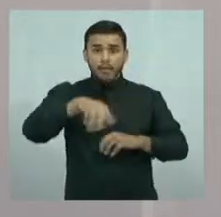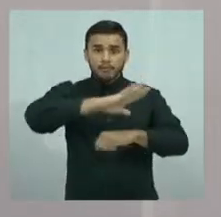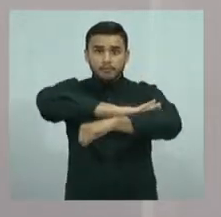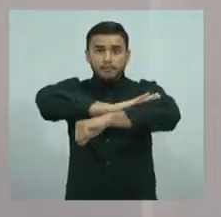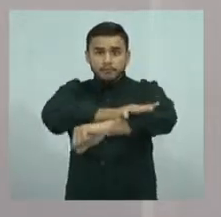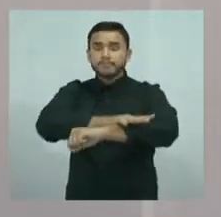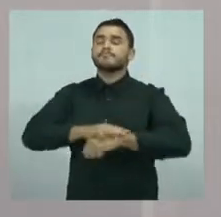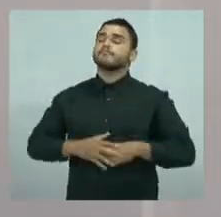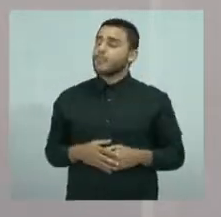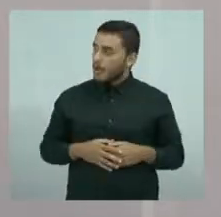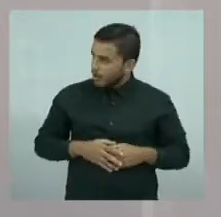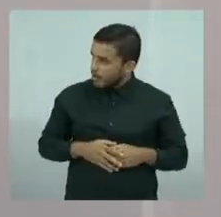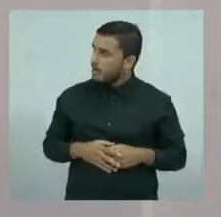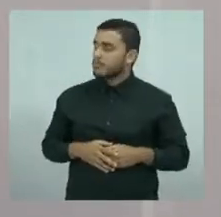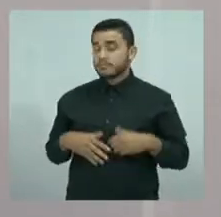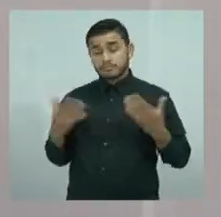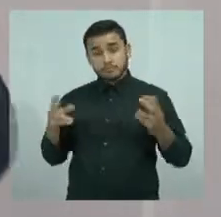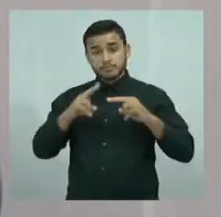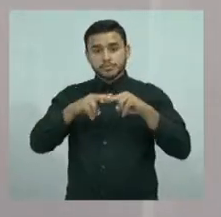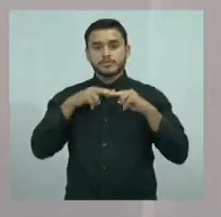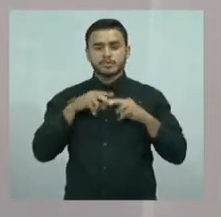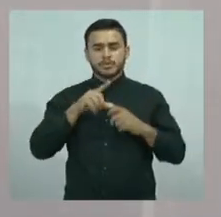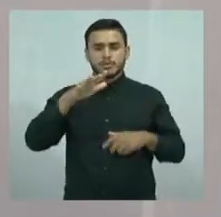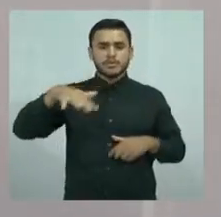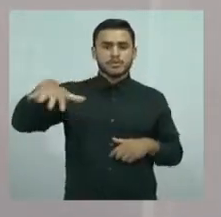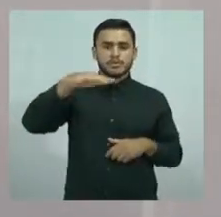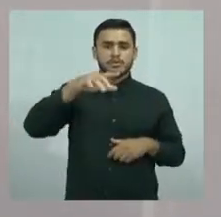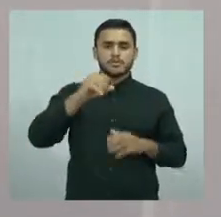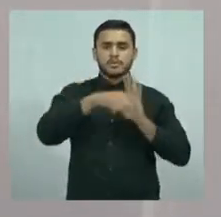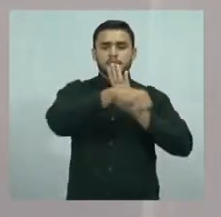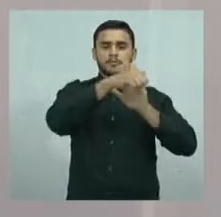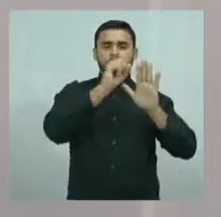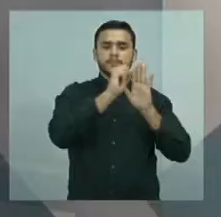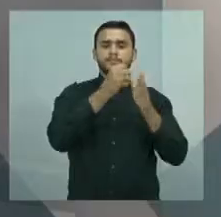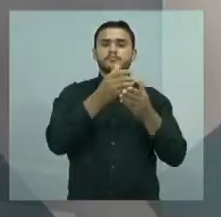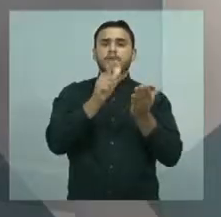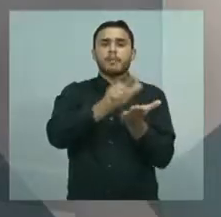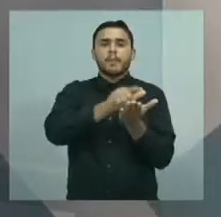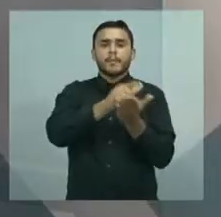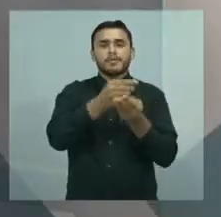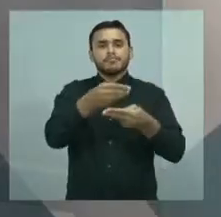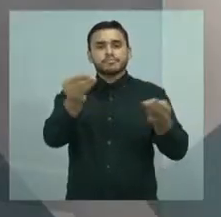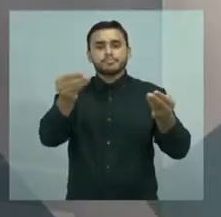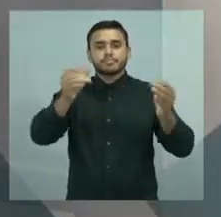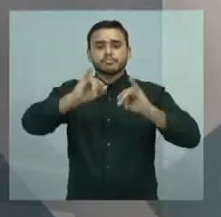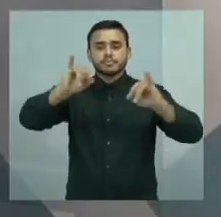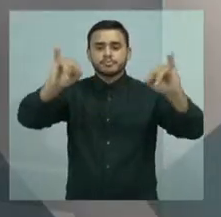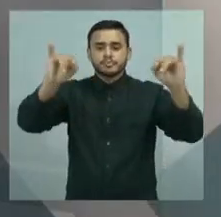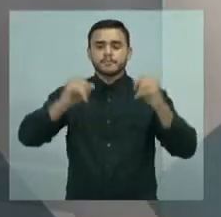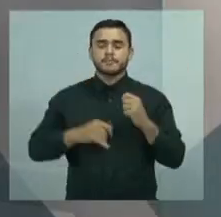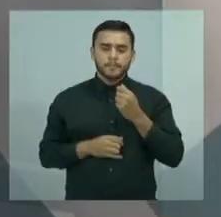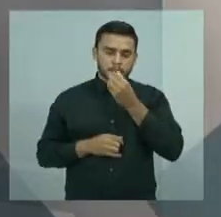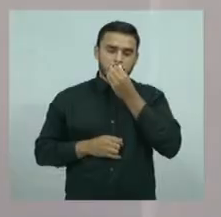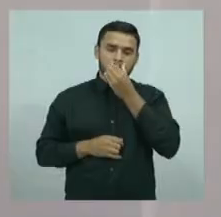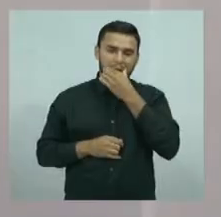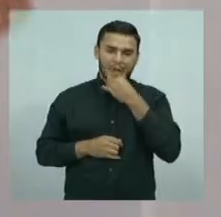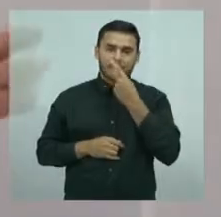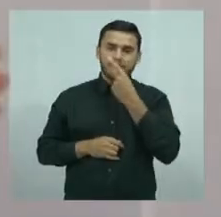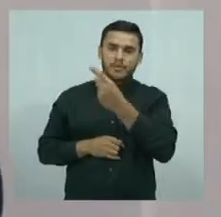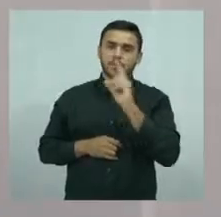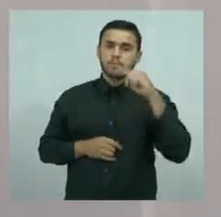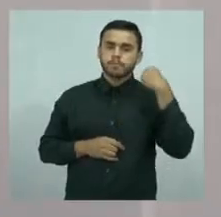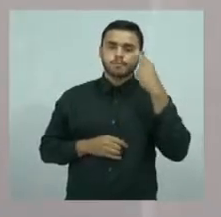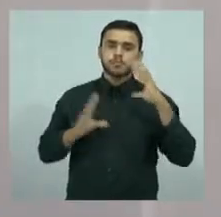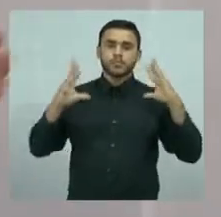audiência, nós panfletamos ali no entorno do Benfica, em alguns locais, e um advogado dizia, mas rapaz, vocês agora querem